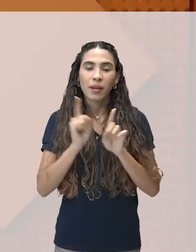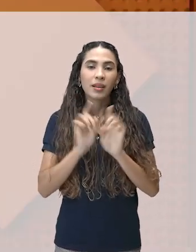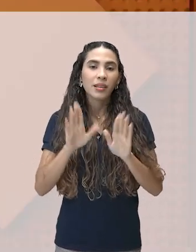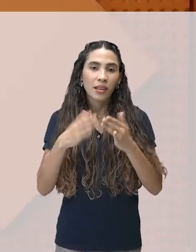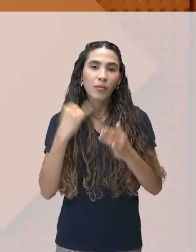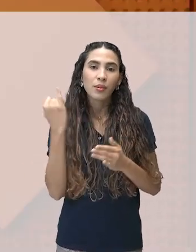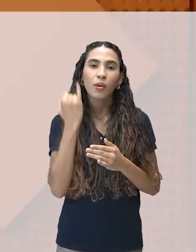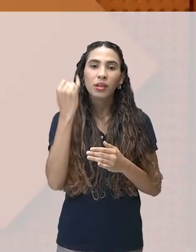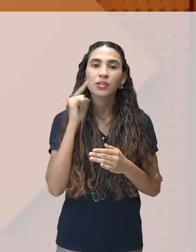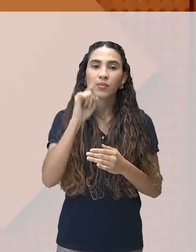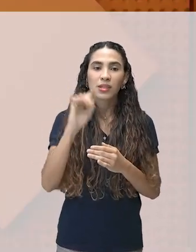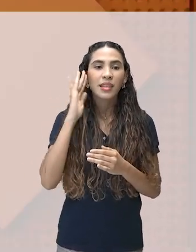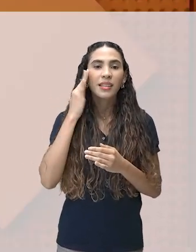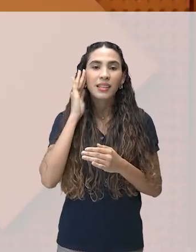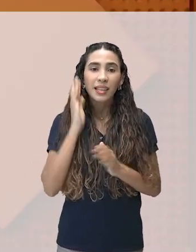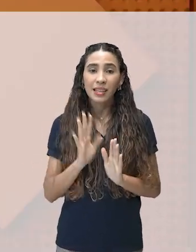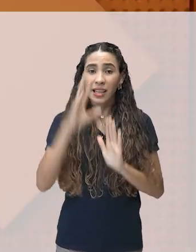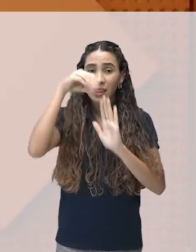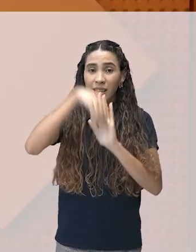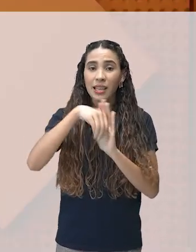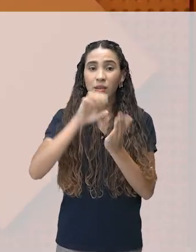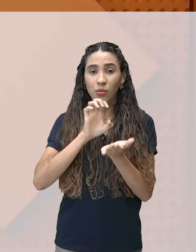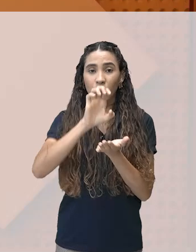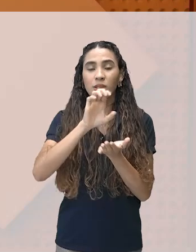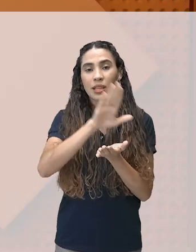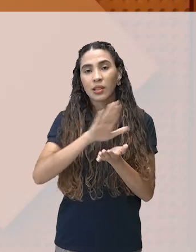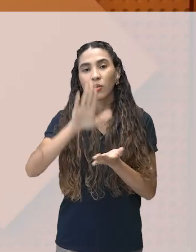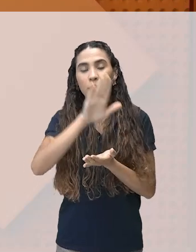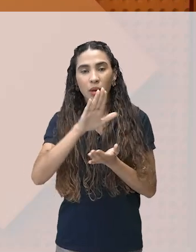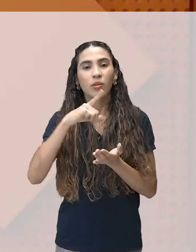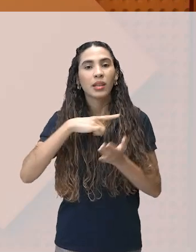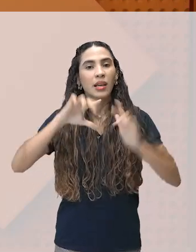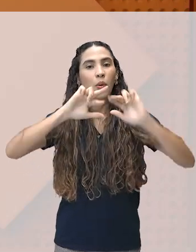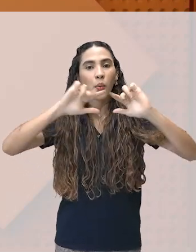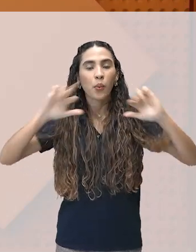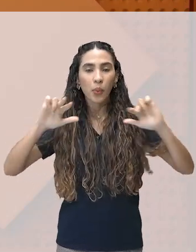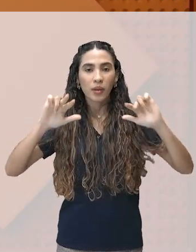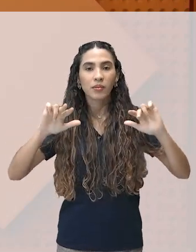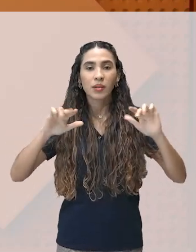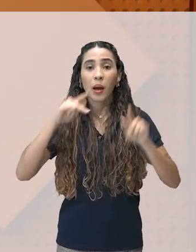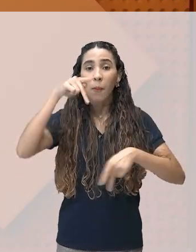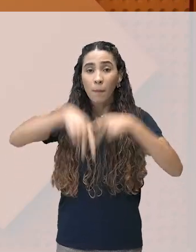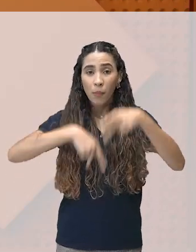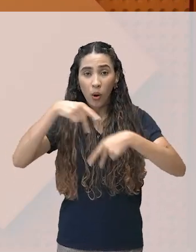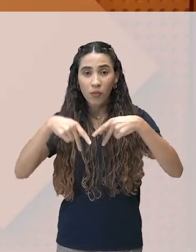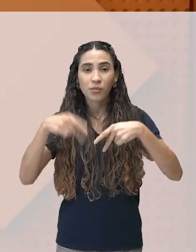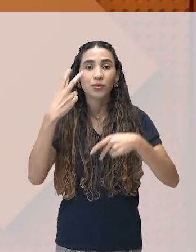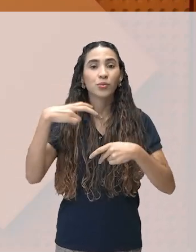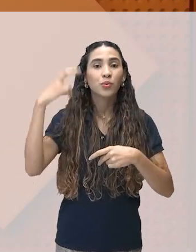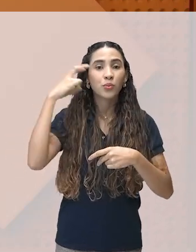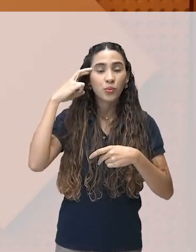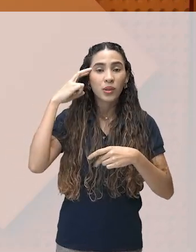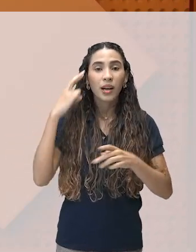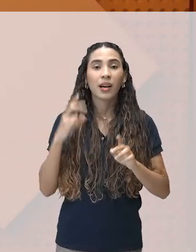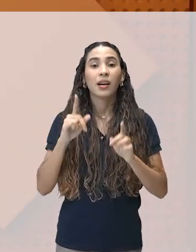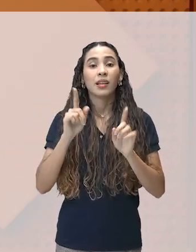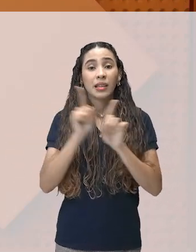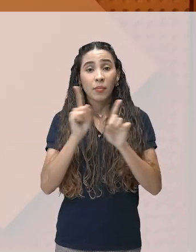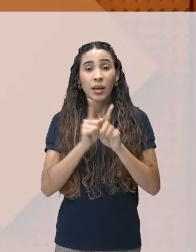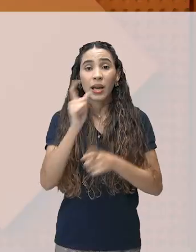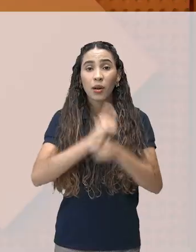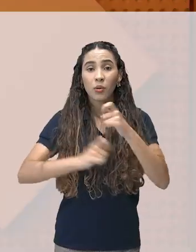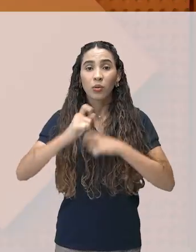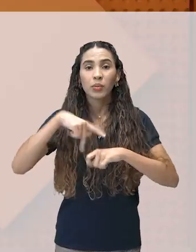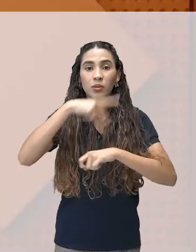Então é importante que vocês compreendam que dentro do continente europeu há uma diversidade de povos, de cultura, e que a economia